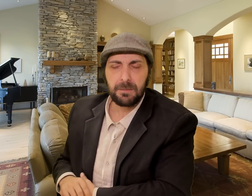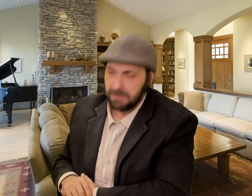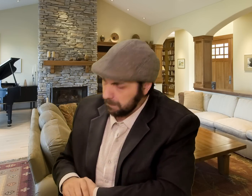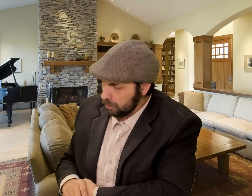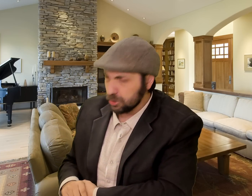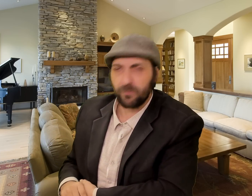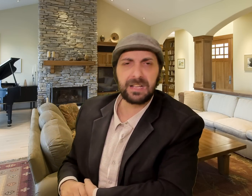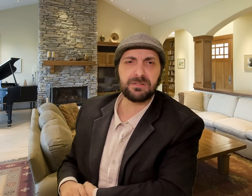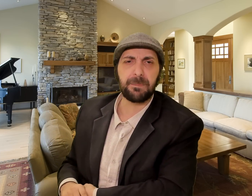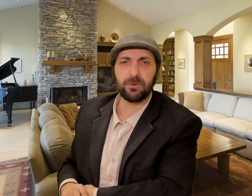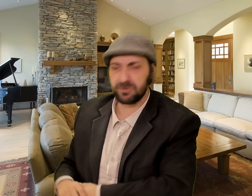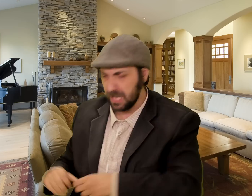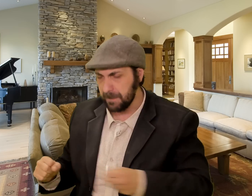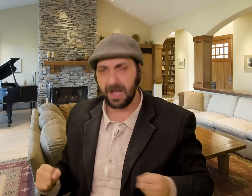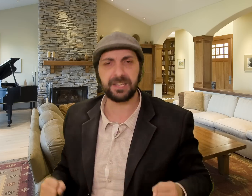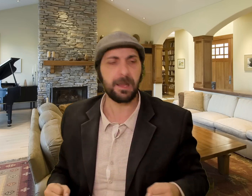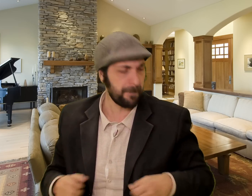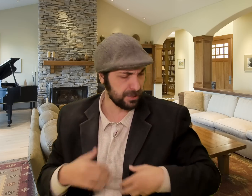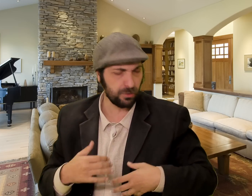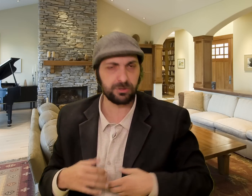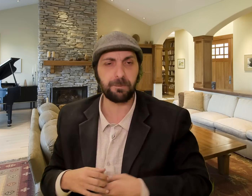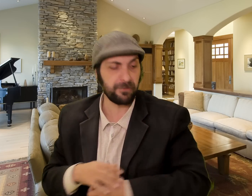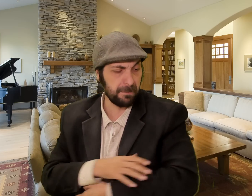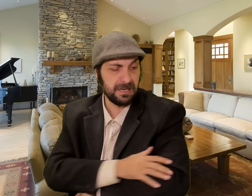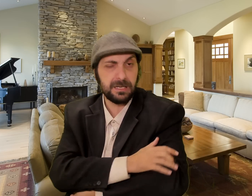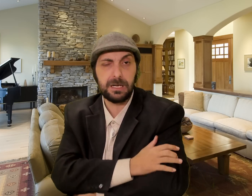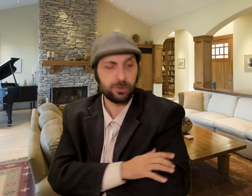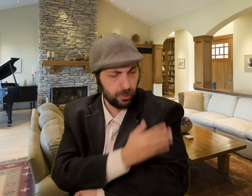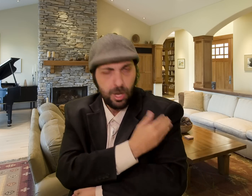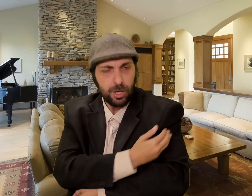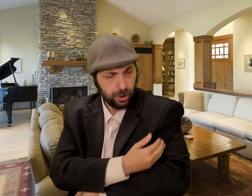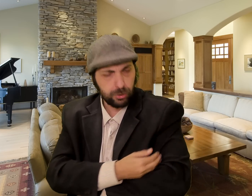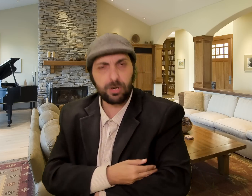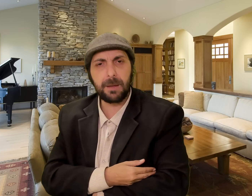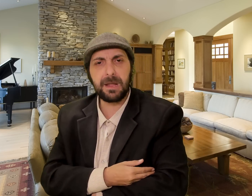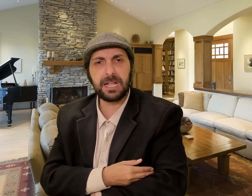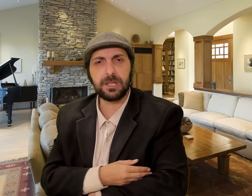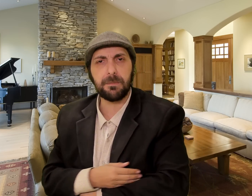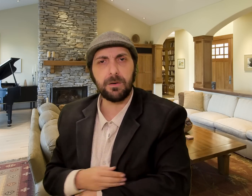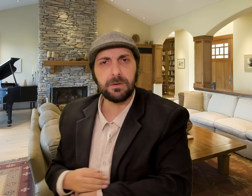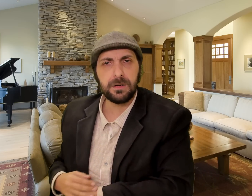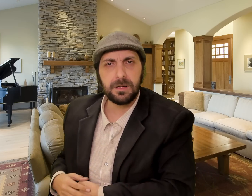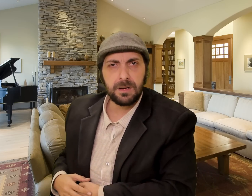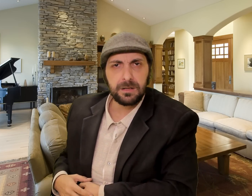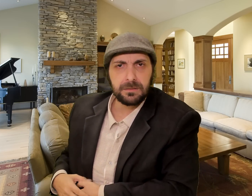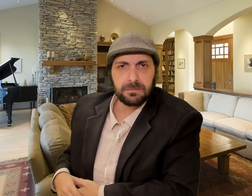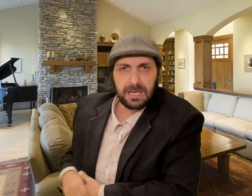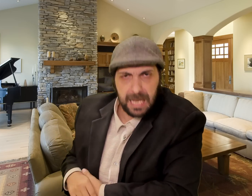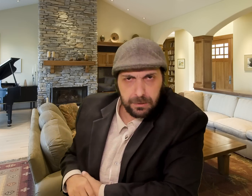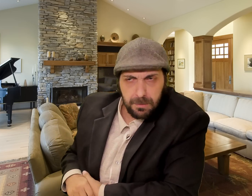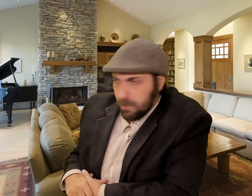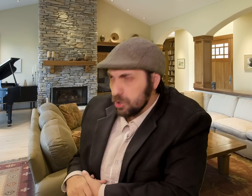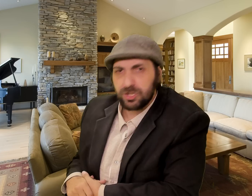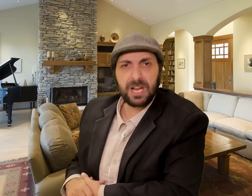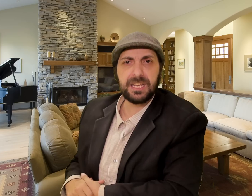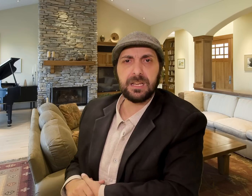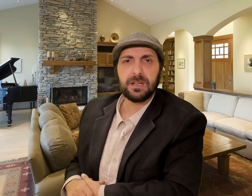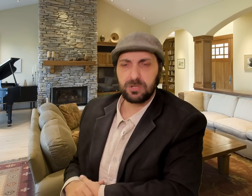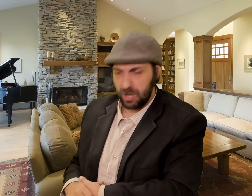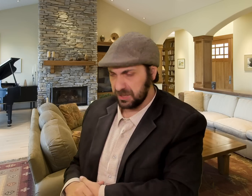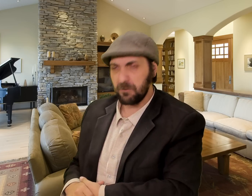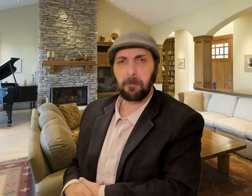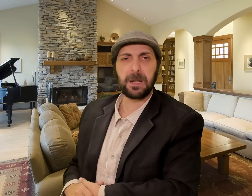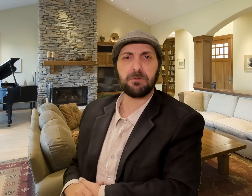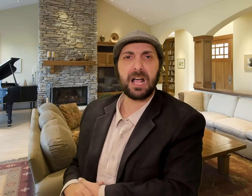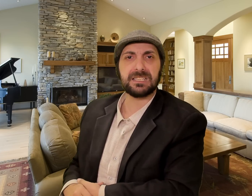quieto mas mostra os apoiozinho as Barrinhas passa o Luizinho para ficar brigando só não só no tornamento irmão tá ligado Mostra aí